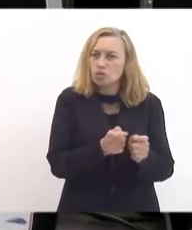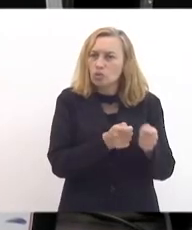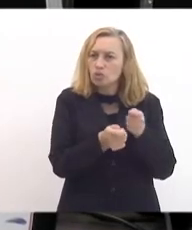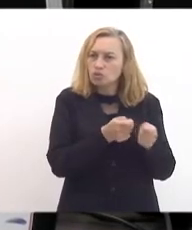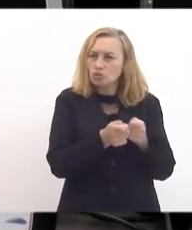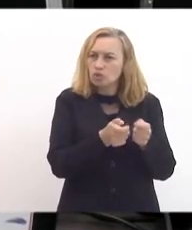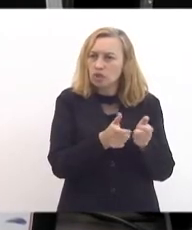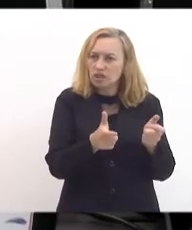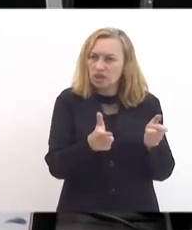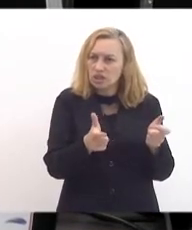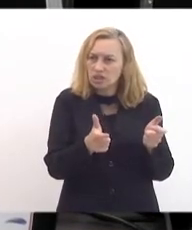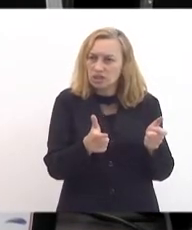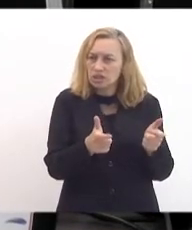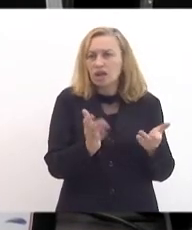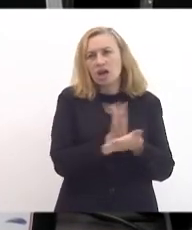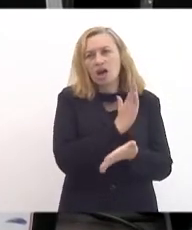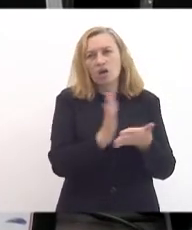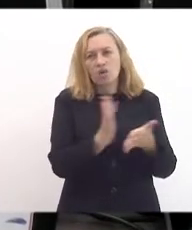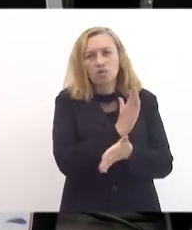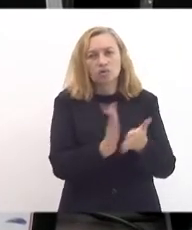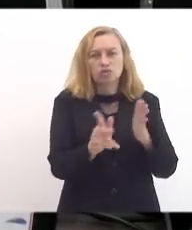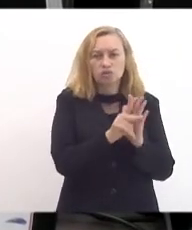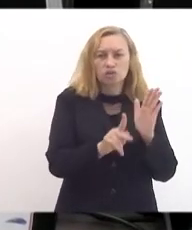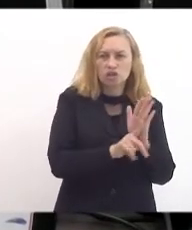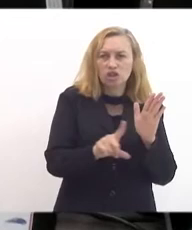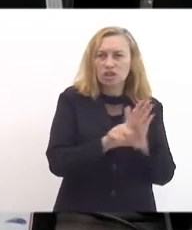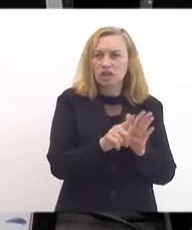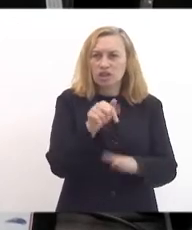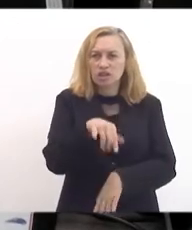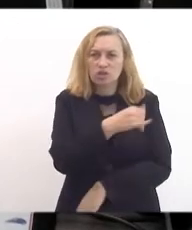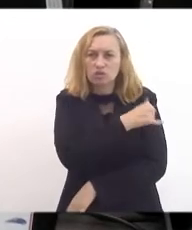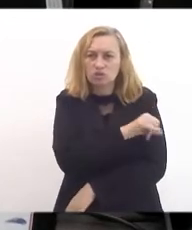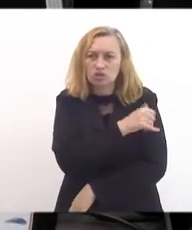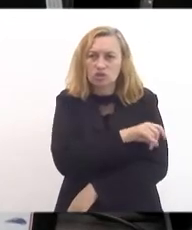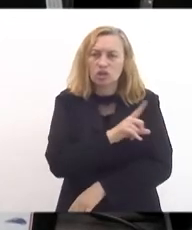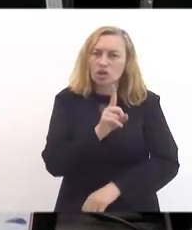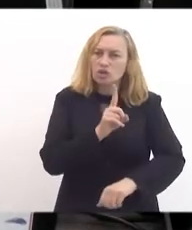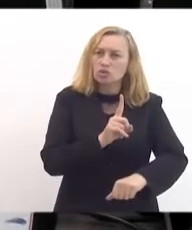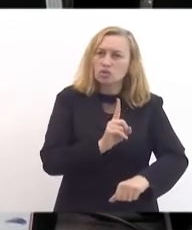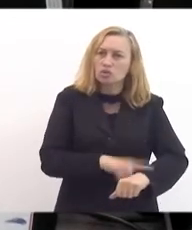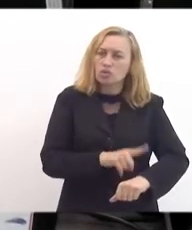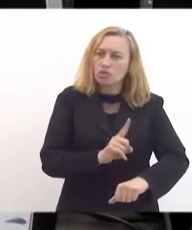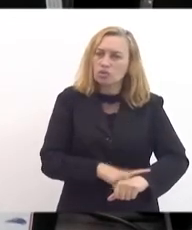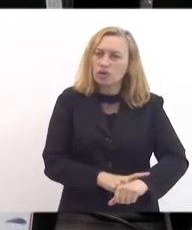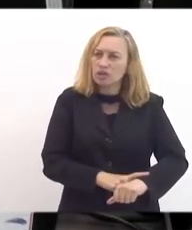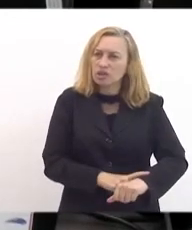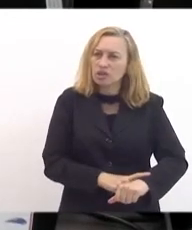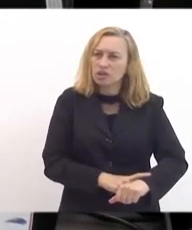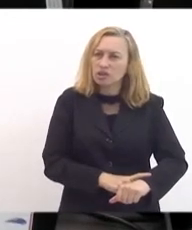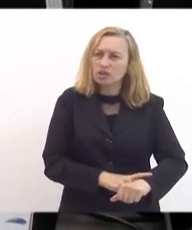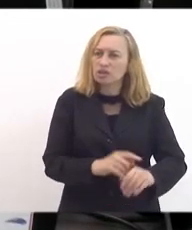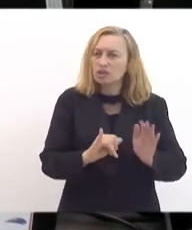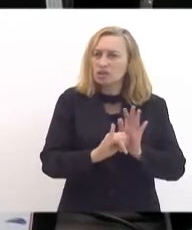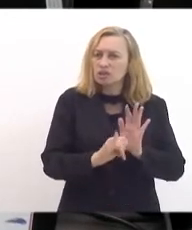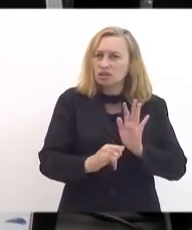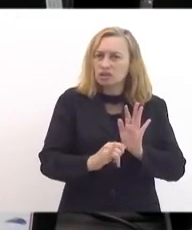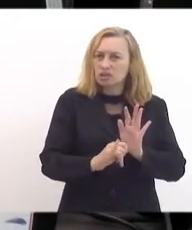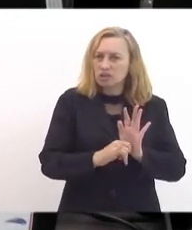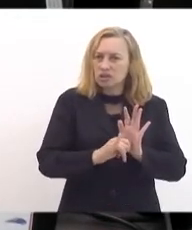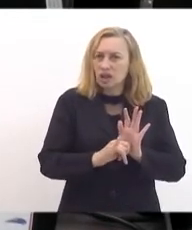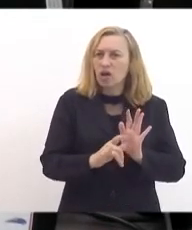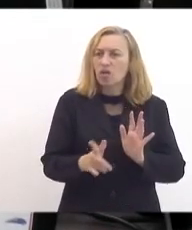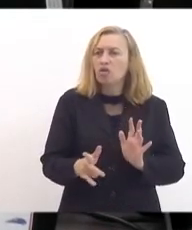tá alguns projetos de lei aqui do Rio de Janeiro que na hora que sai no Diário Oficial